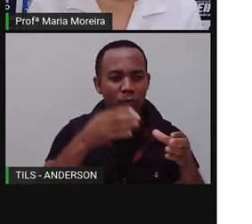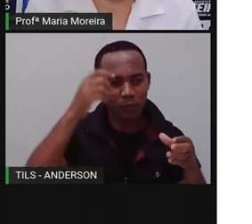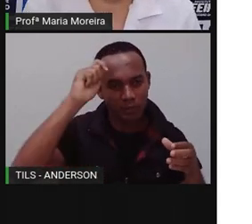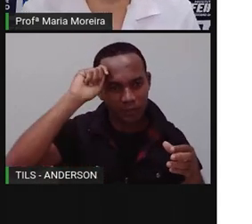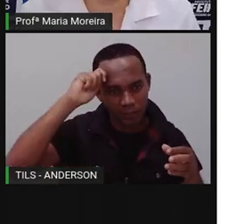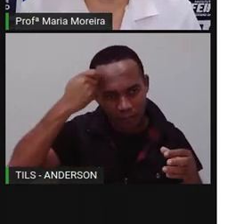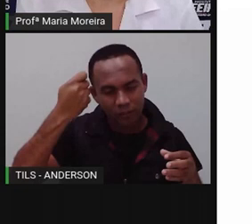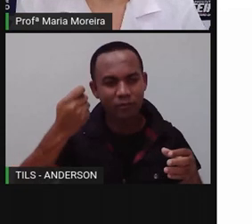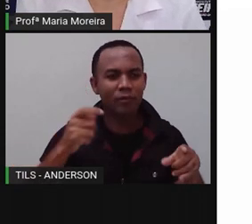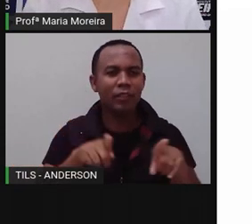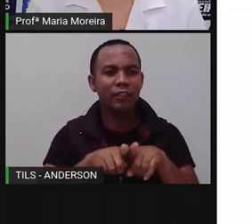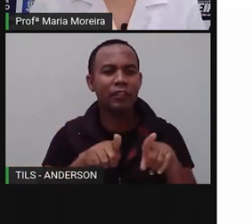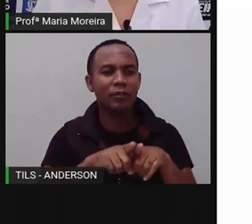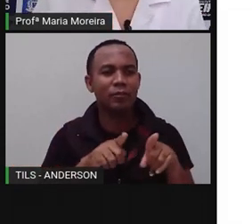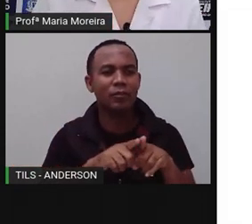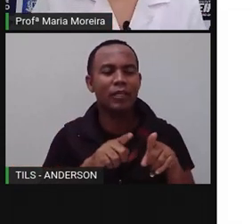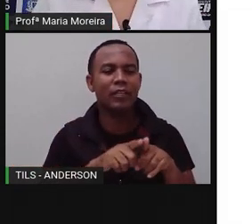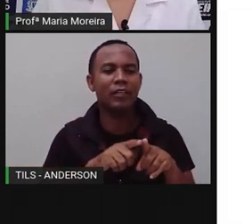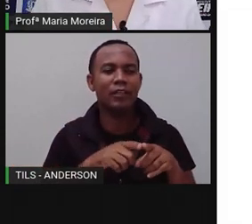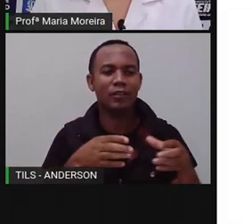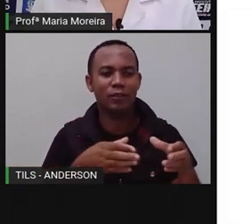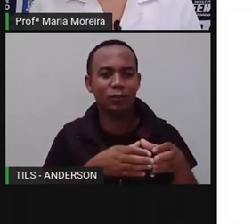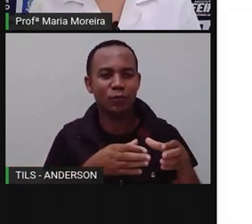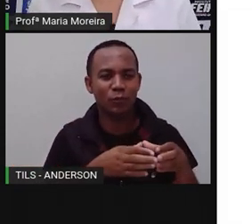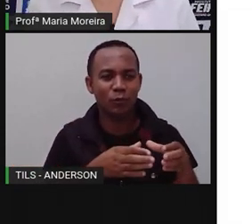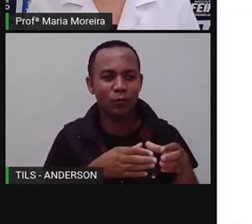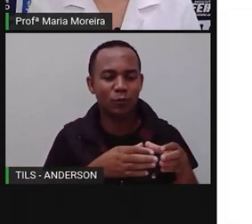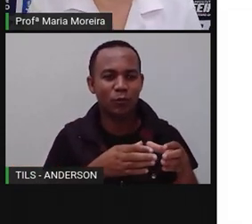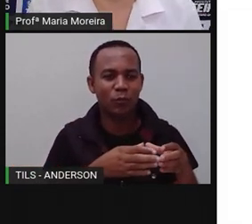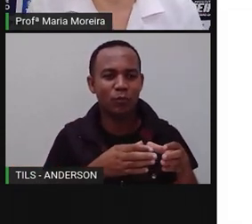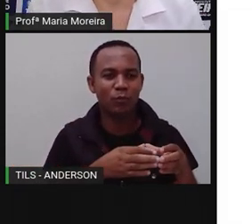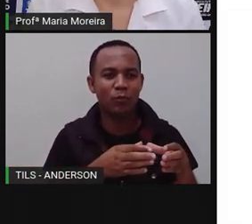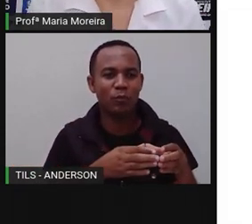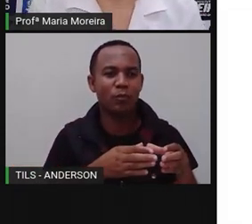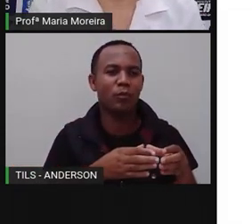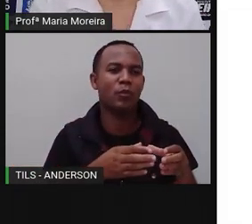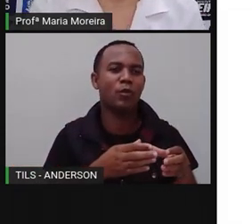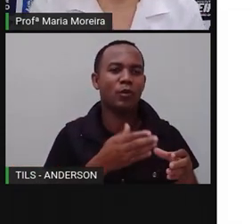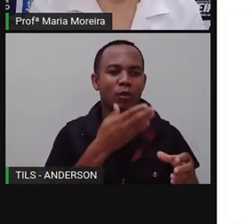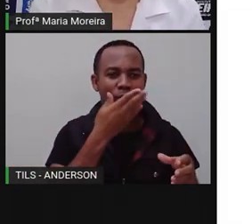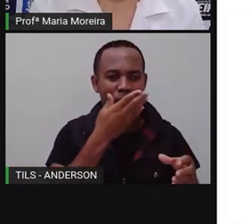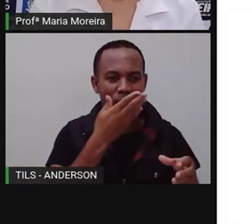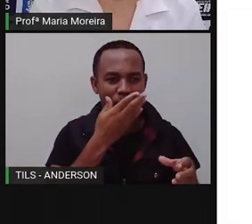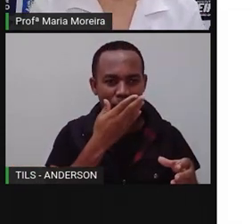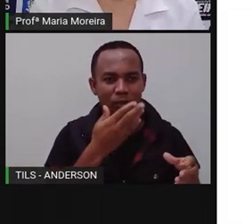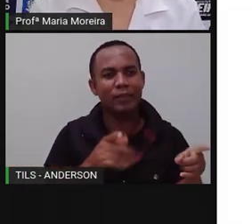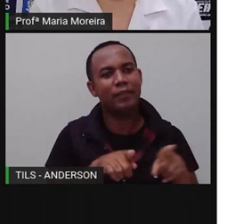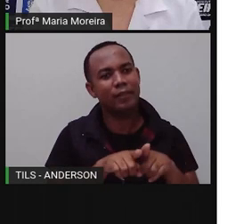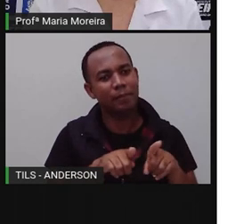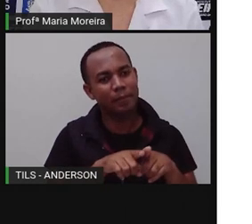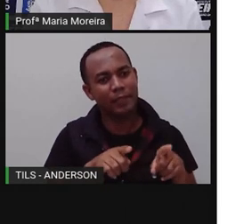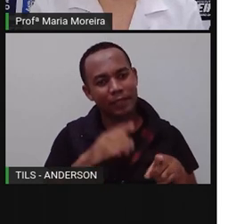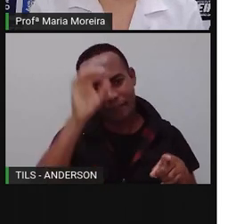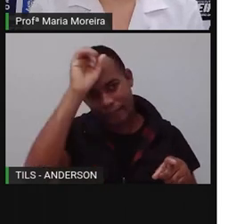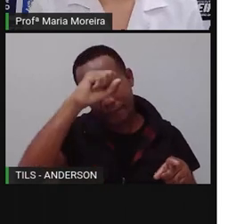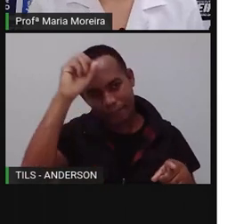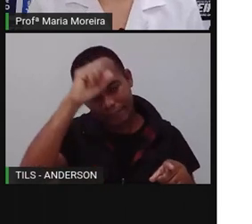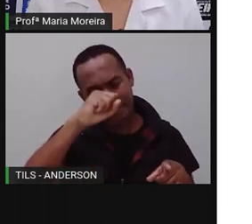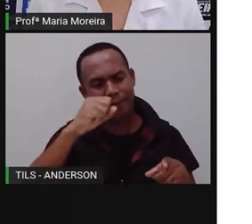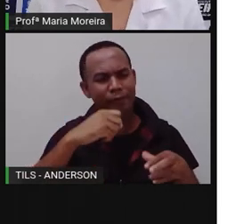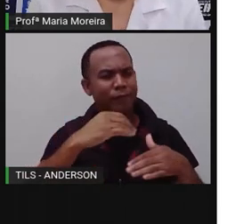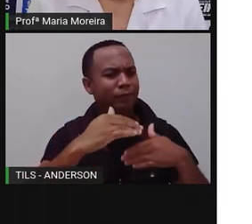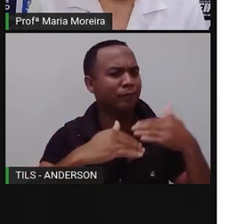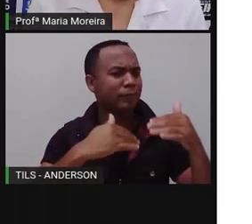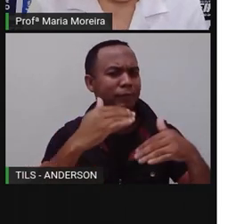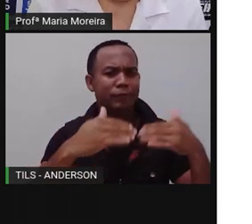já falou aqui, né? A gente teve uma semana aí dedicada à cultura indígena, aprendeu muita coisa, Anderson também.